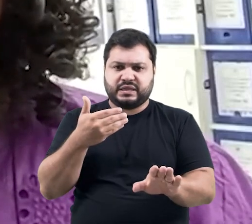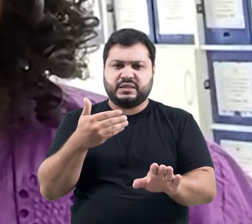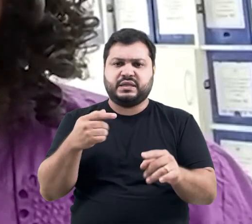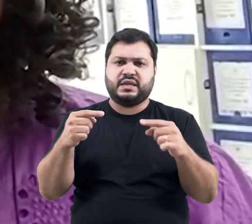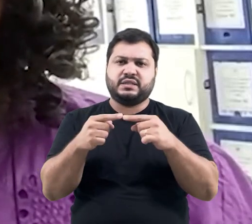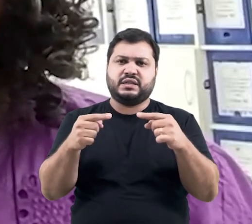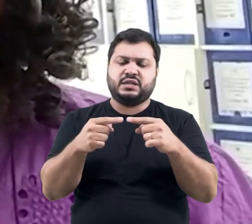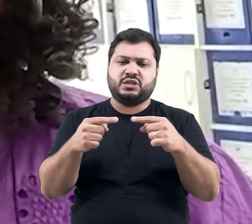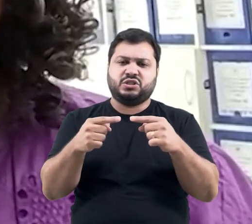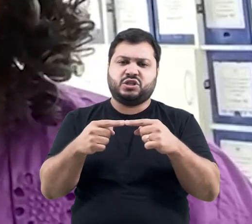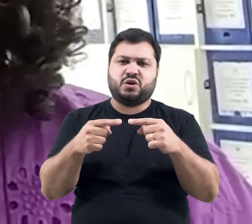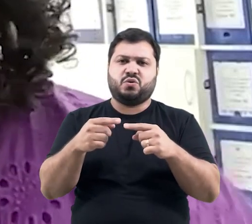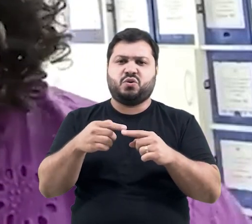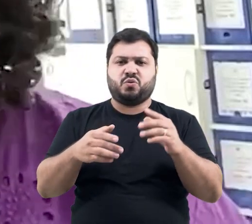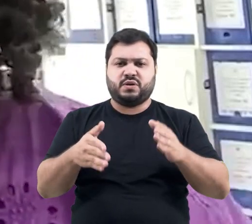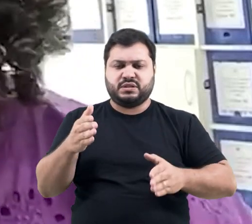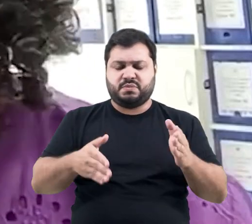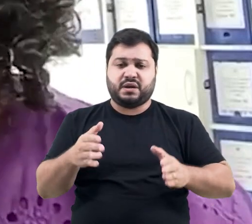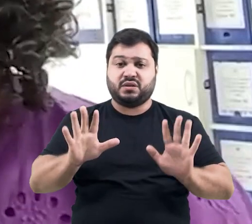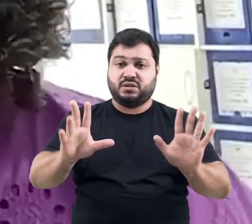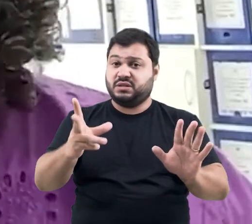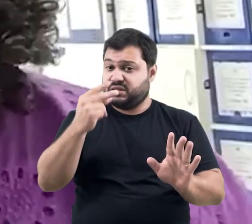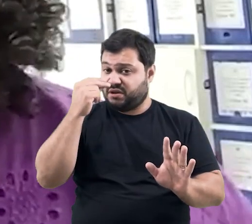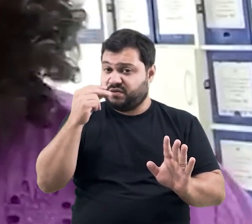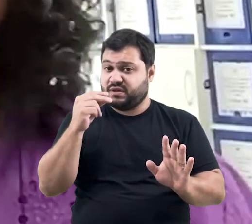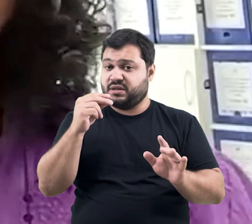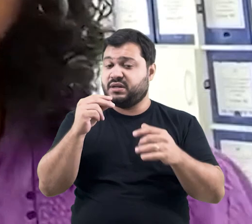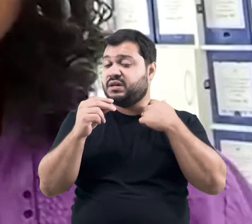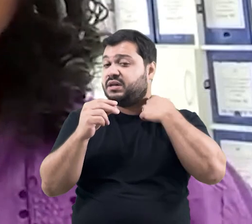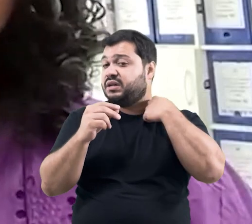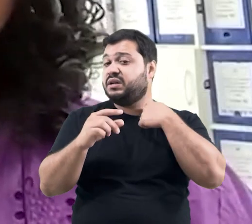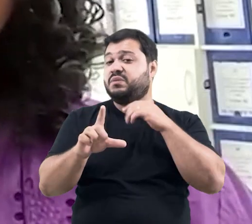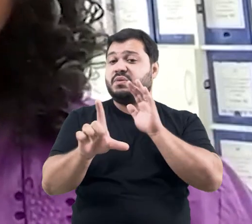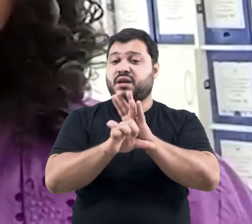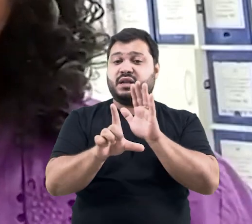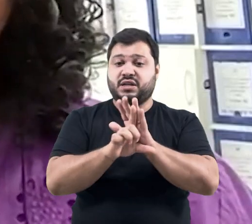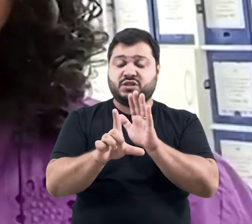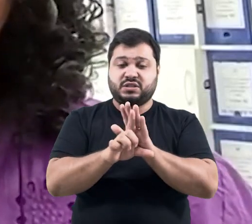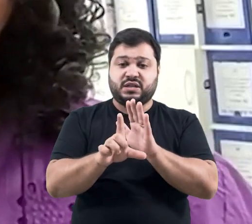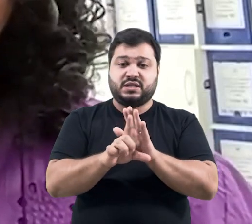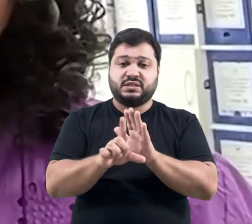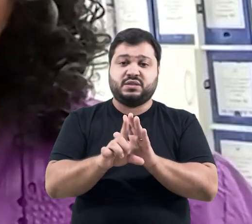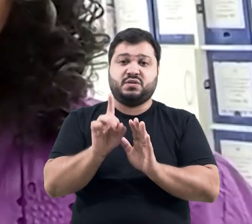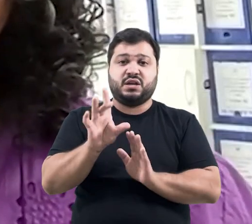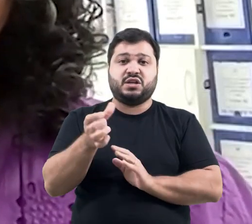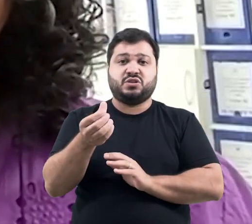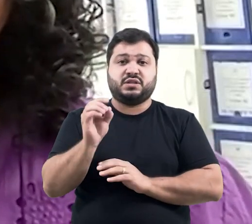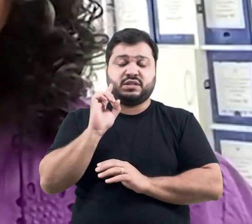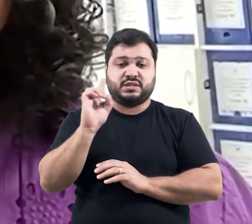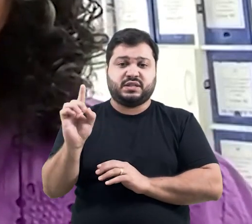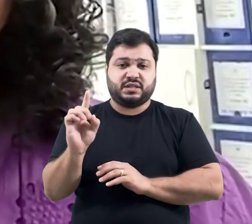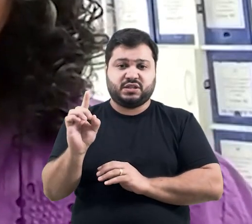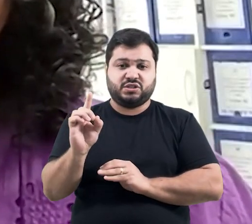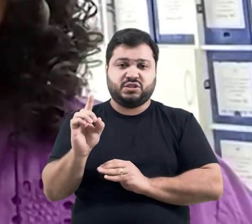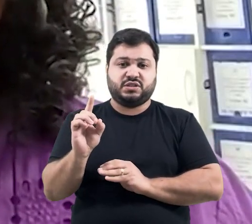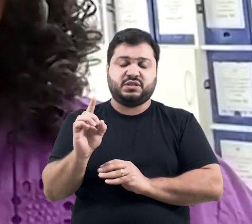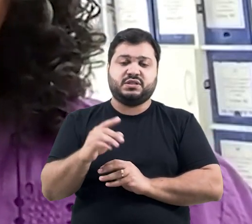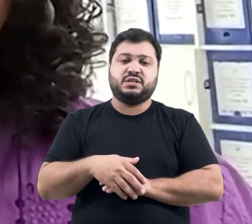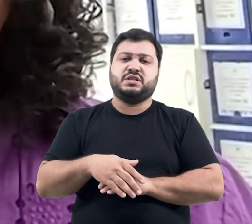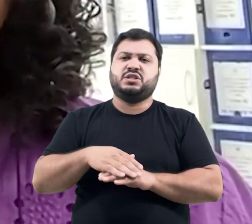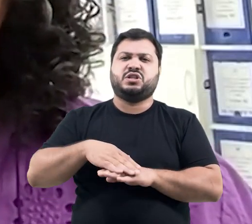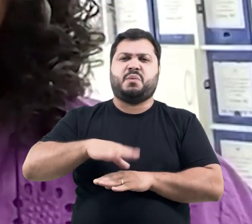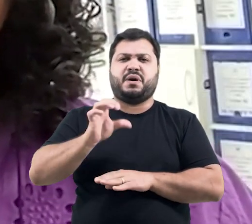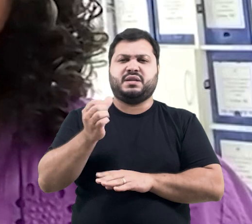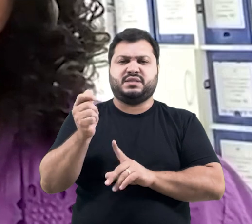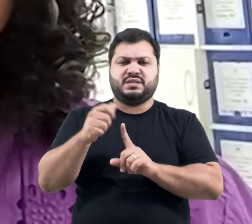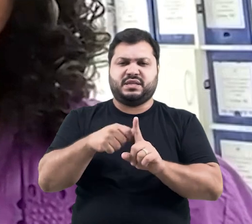essa licença de acordo com esse prazo. Salvo engano, pela legislação, era só 60 dias, porque a aluna já